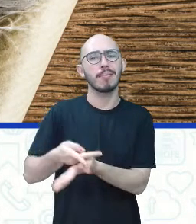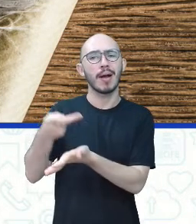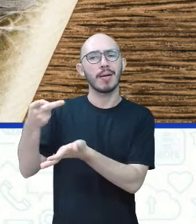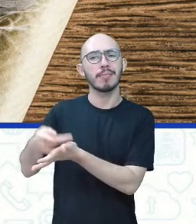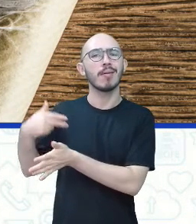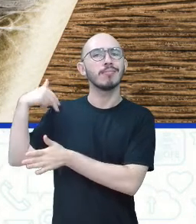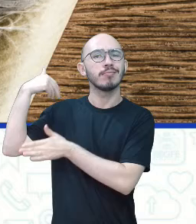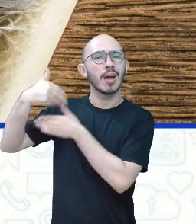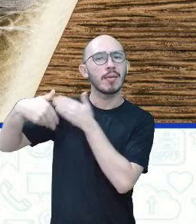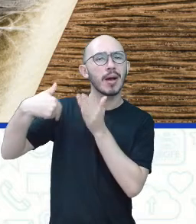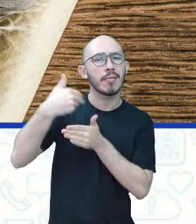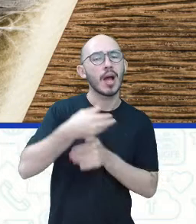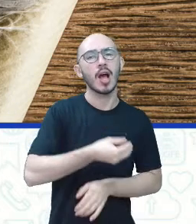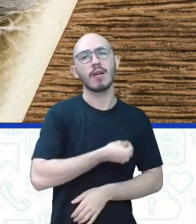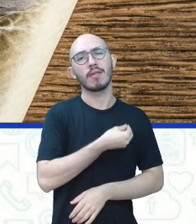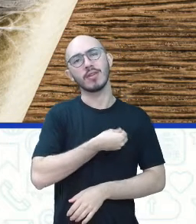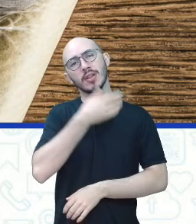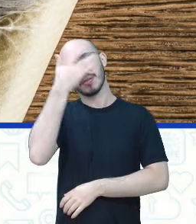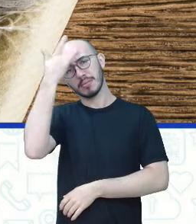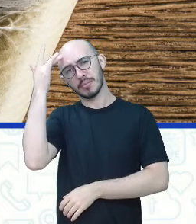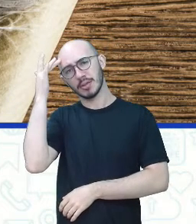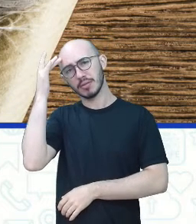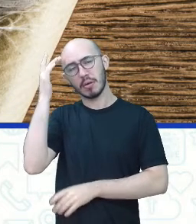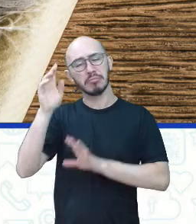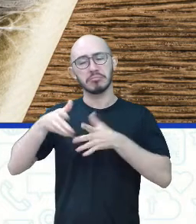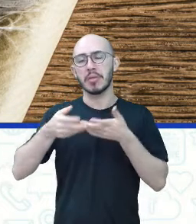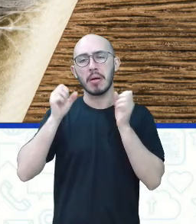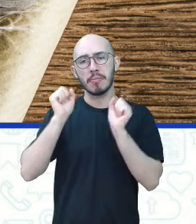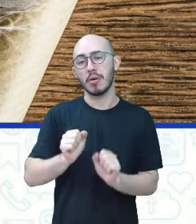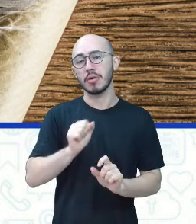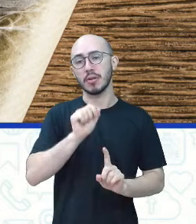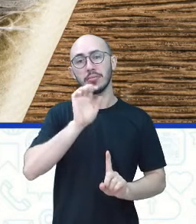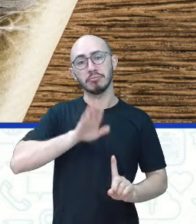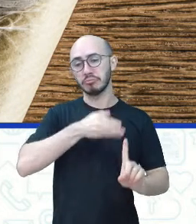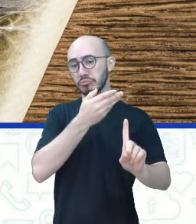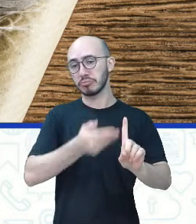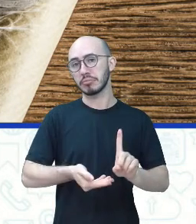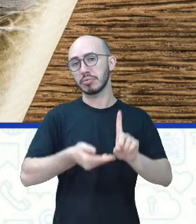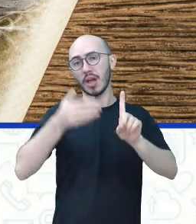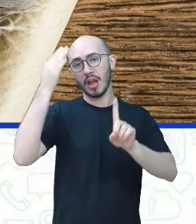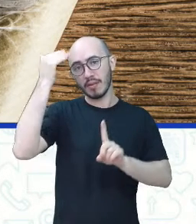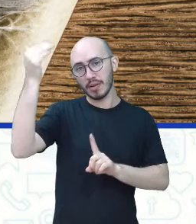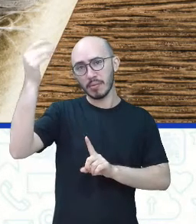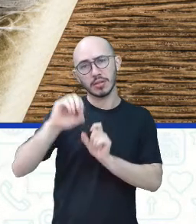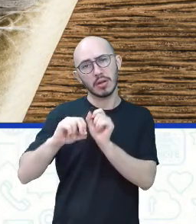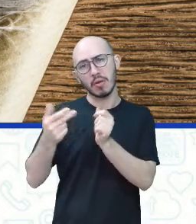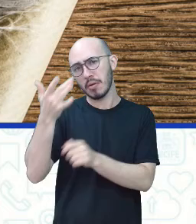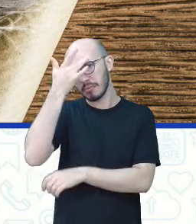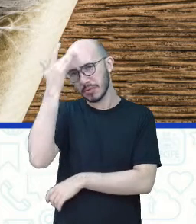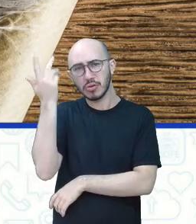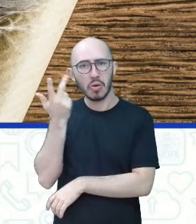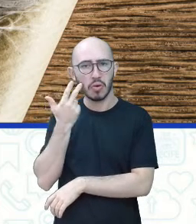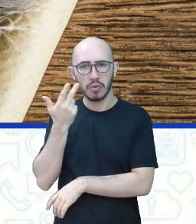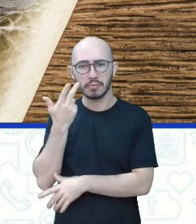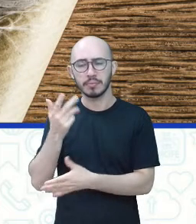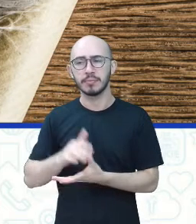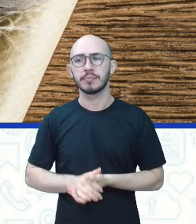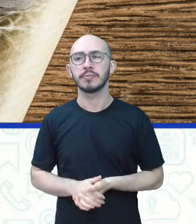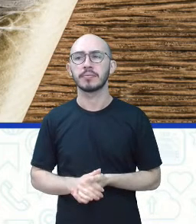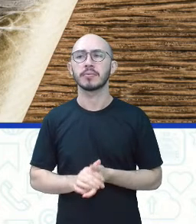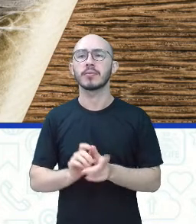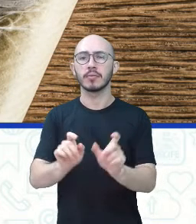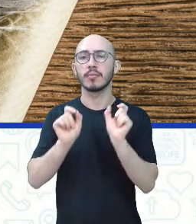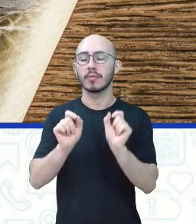vida de uma pessoa, sejam de uma grande personalidade, sejam de uma pessoa comum. Então, vejam, às vezes a gente